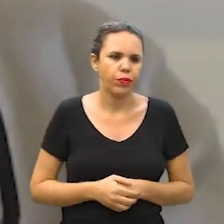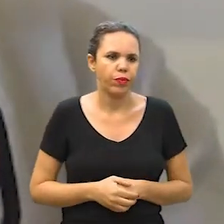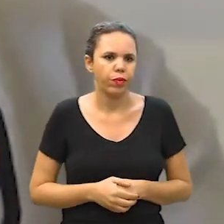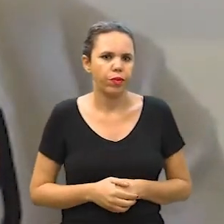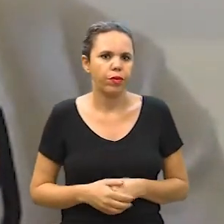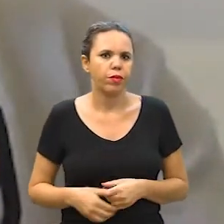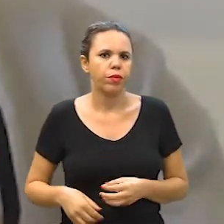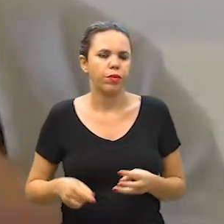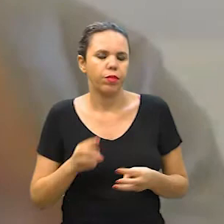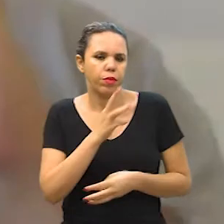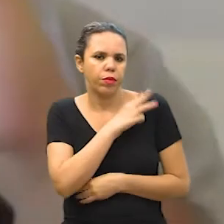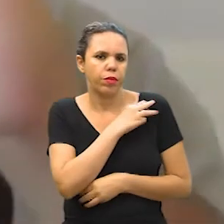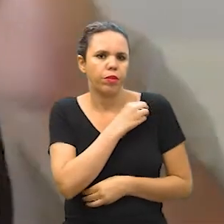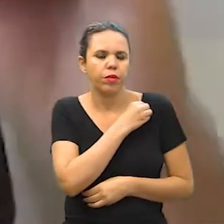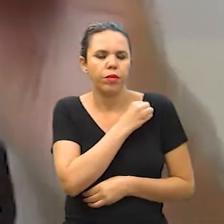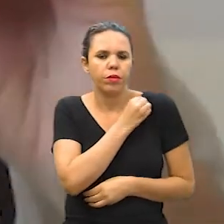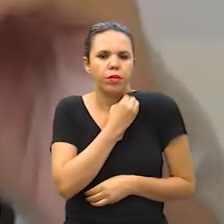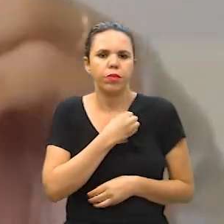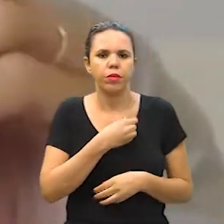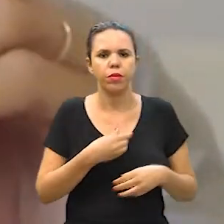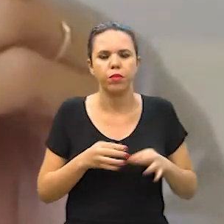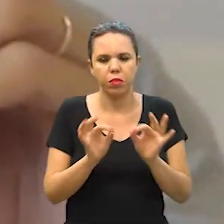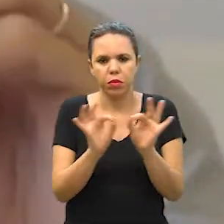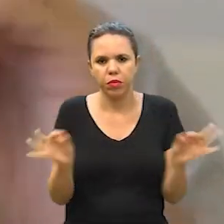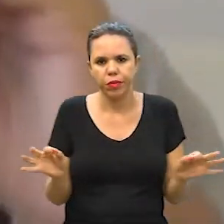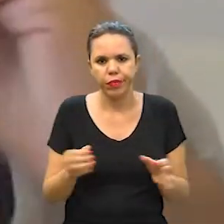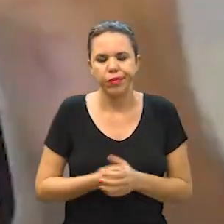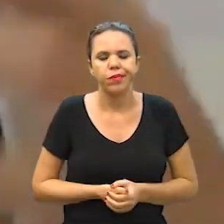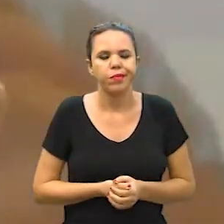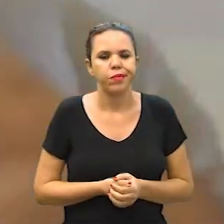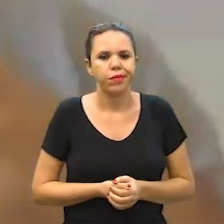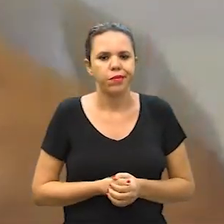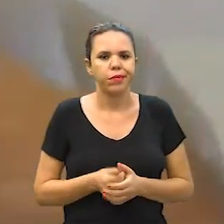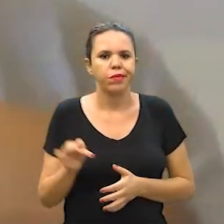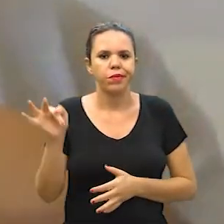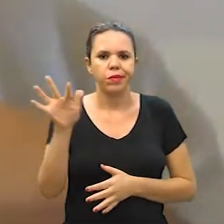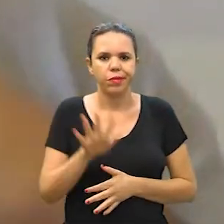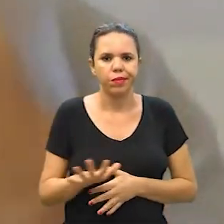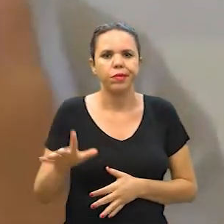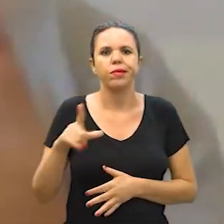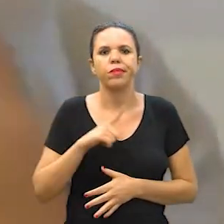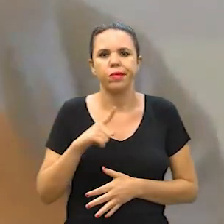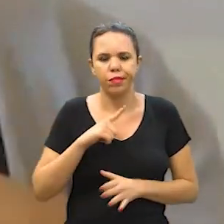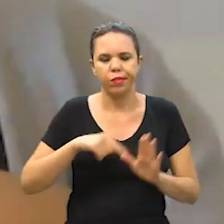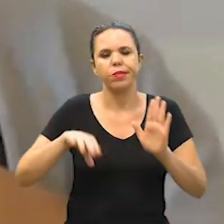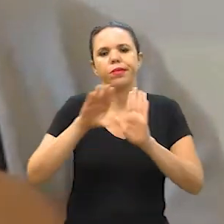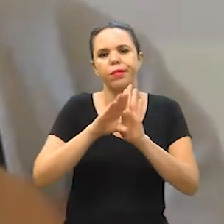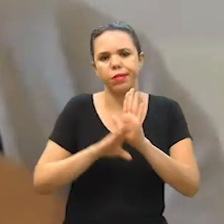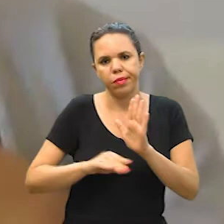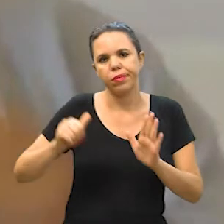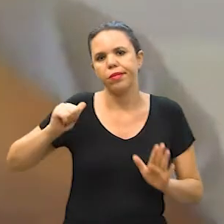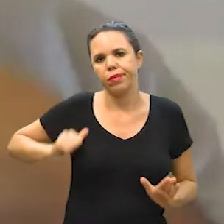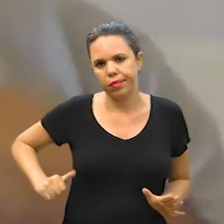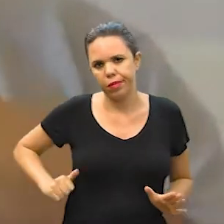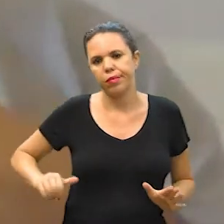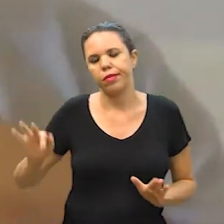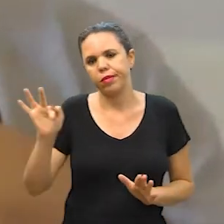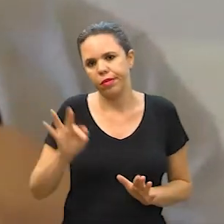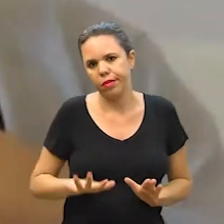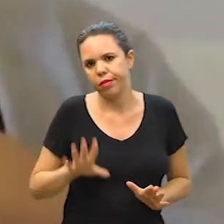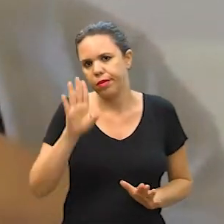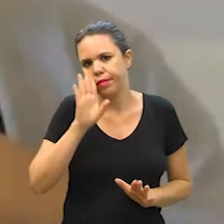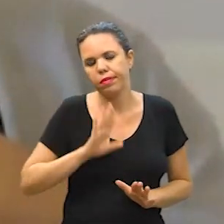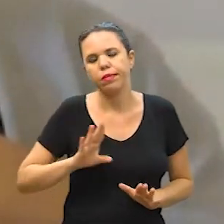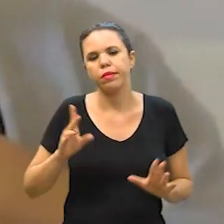3º grau. É muito mais simples. As universidades têm programas de bolsas